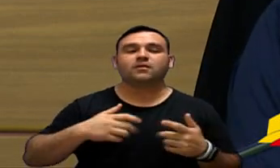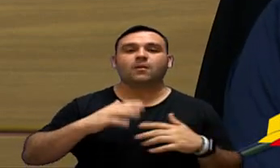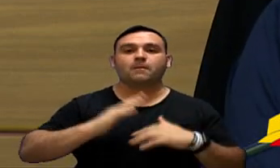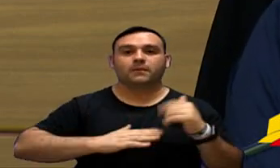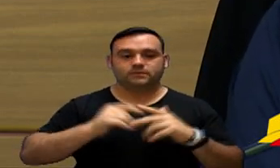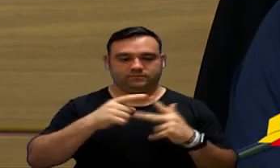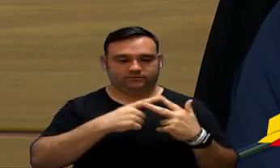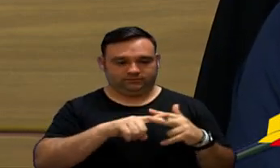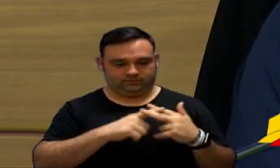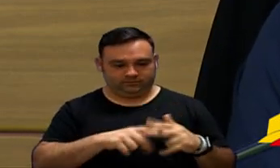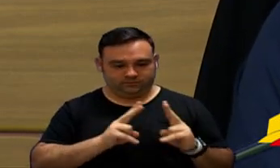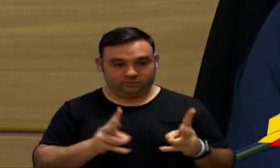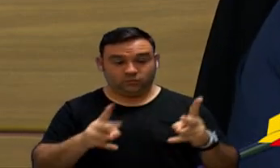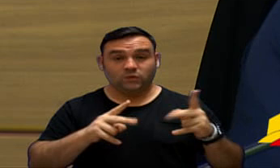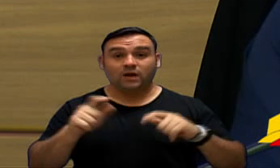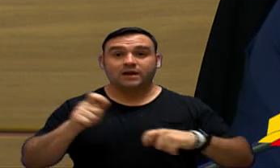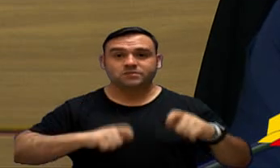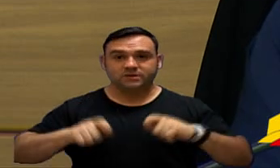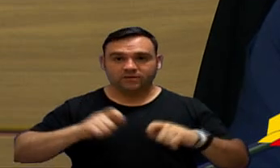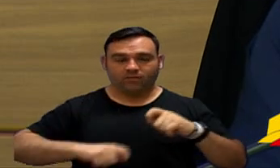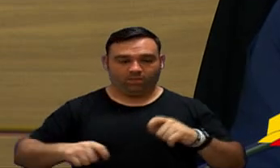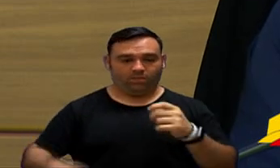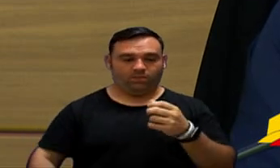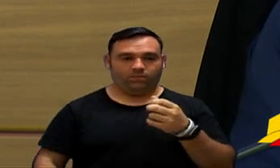manutenção dos servidores administrativos,